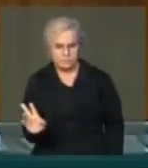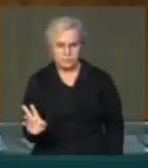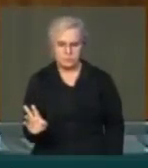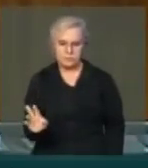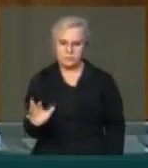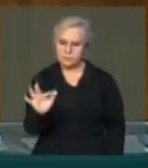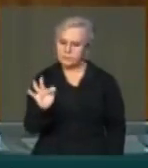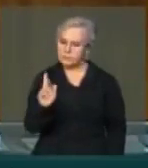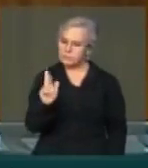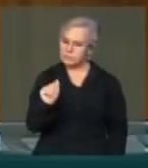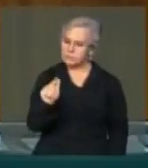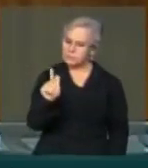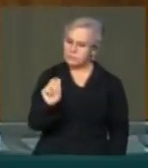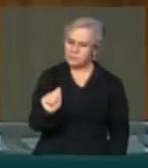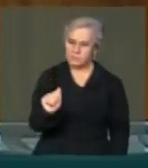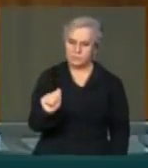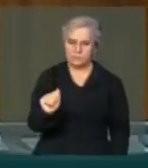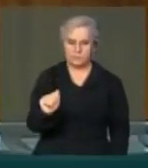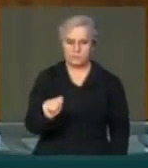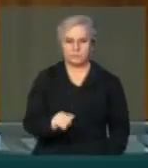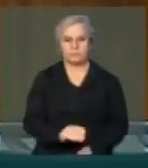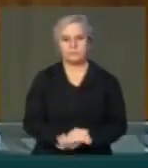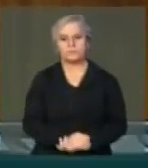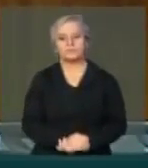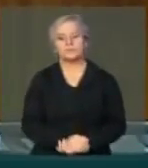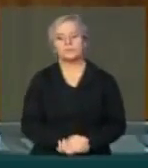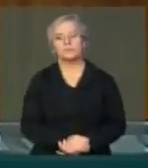Deputado Fraga, logo em seguida nós vamos ao Piauí.